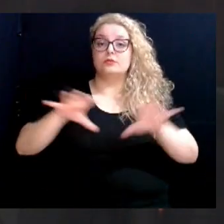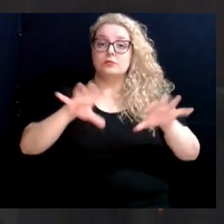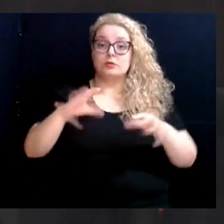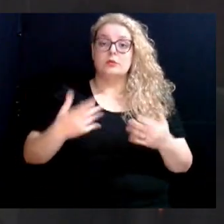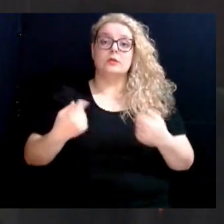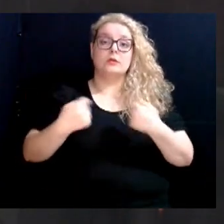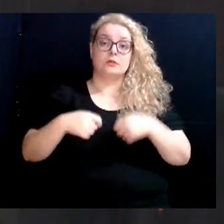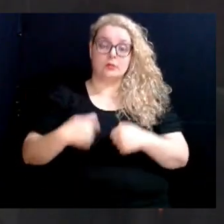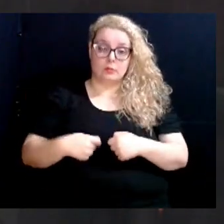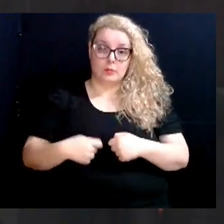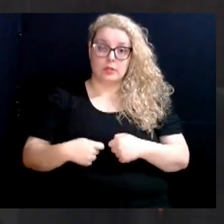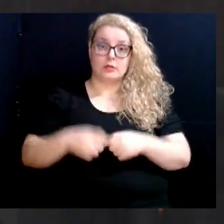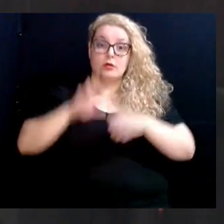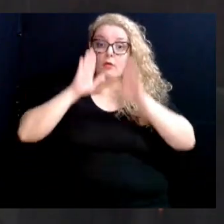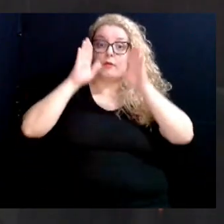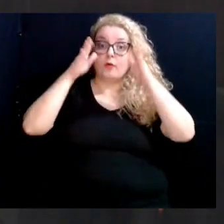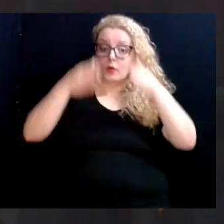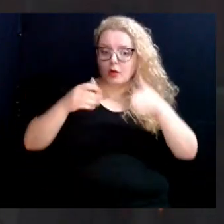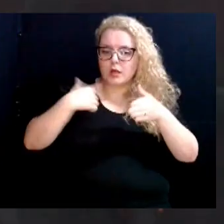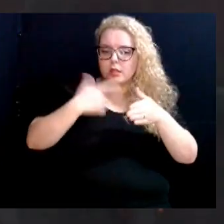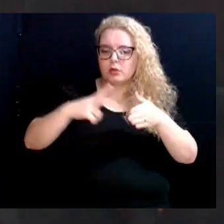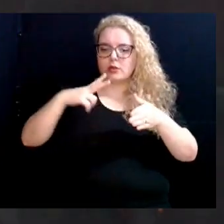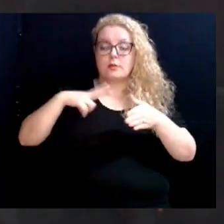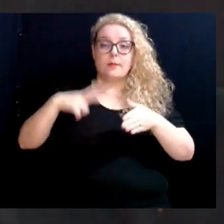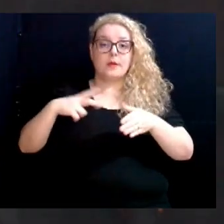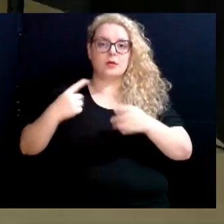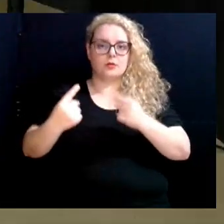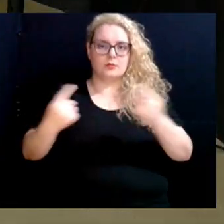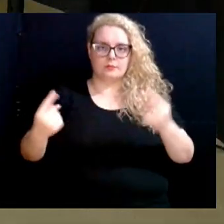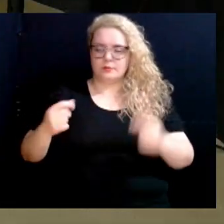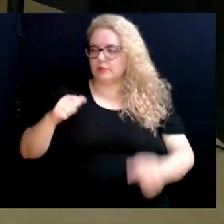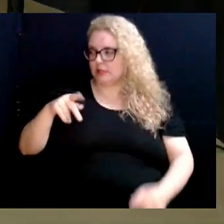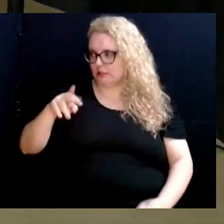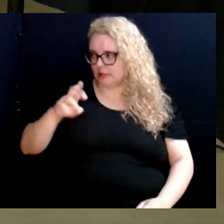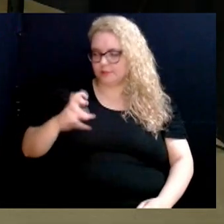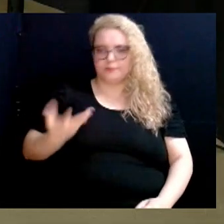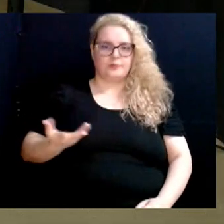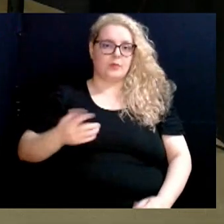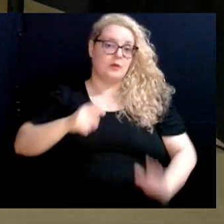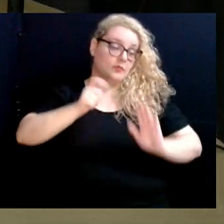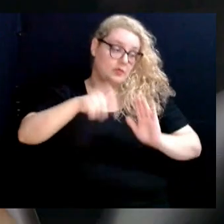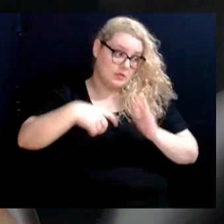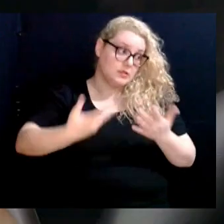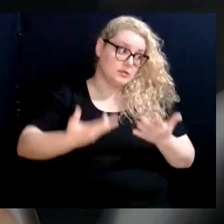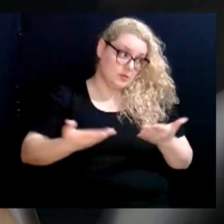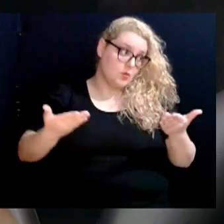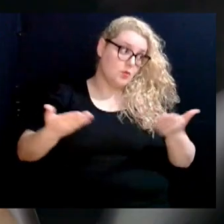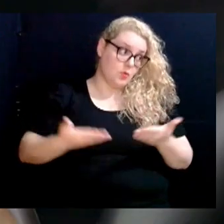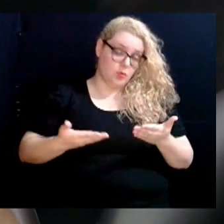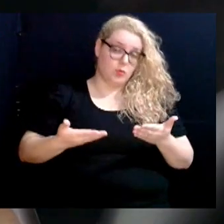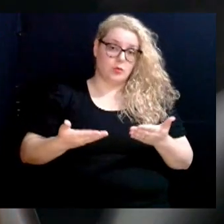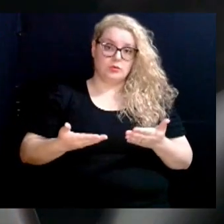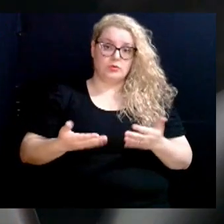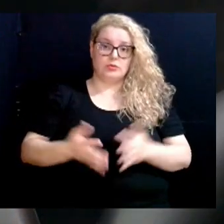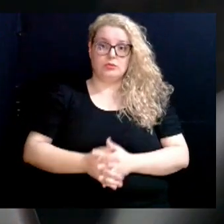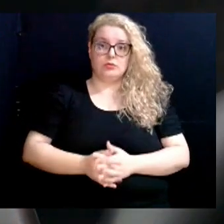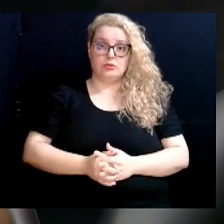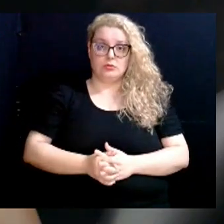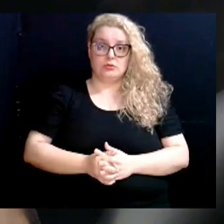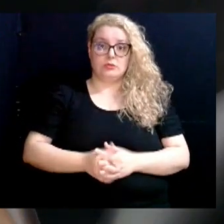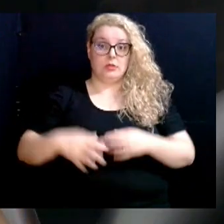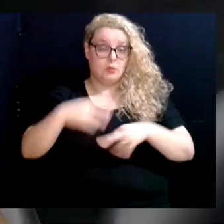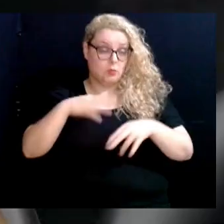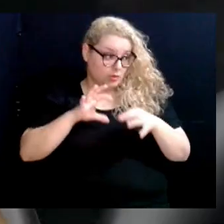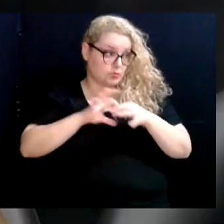precisa focar na nossa individualidade. André. A validação, né? A validação hoje é algo que está muito ligado com as